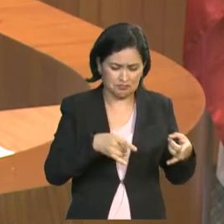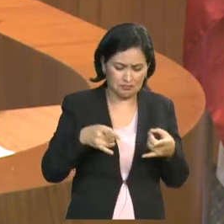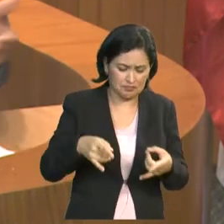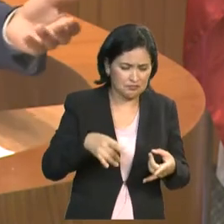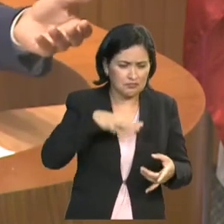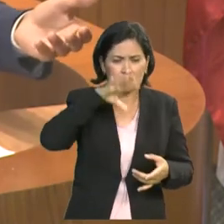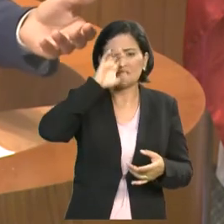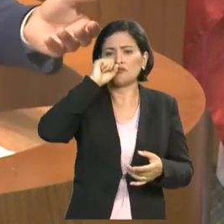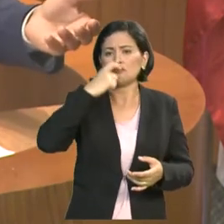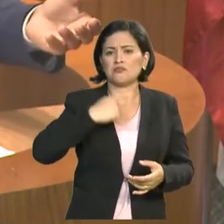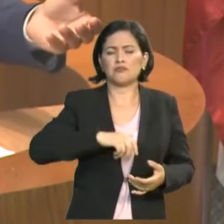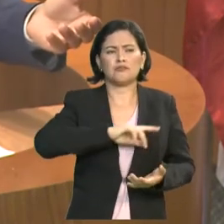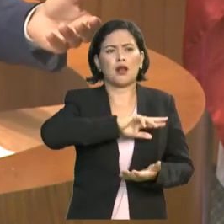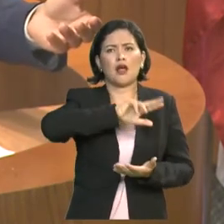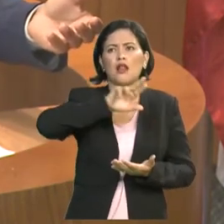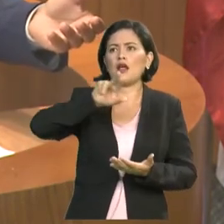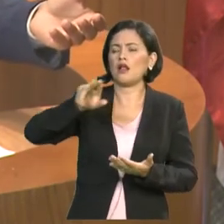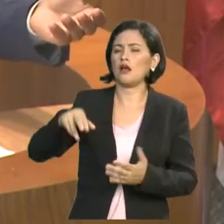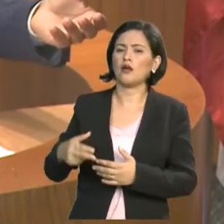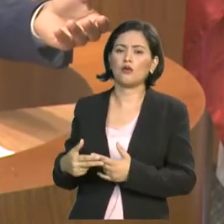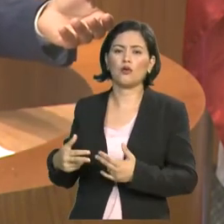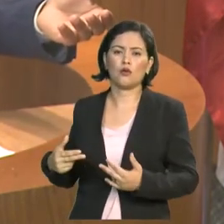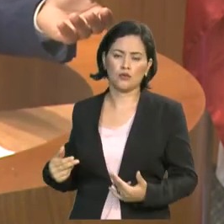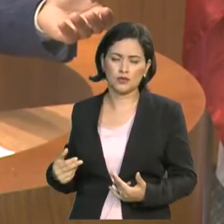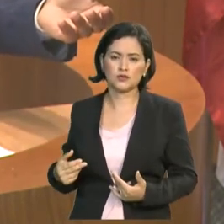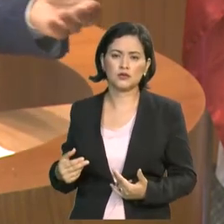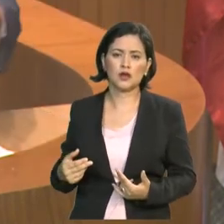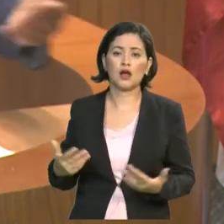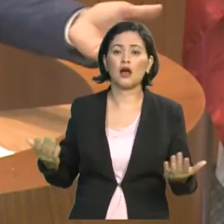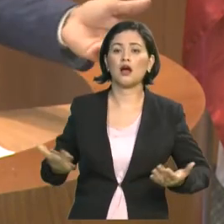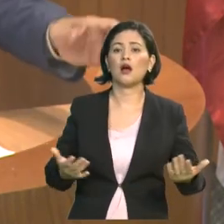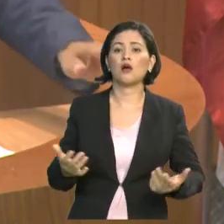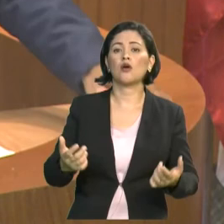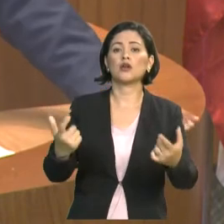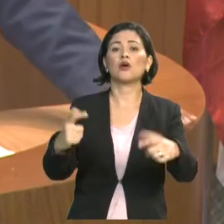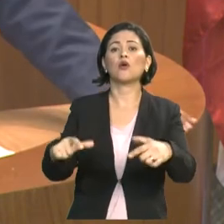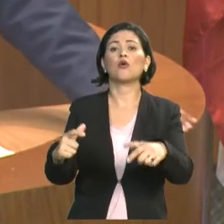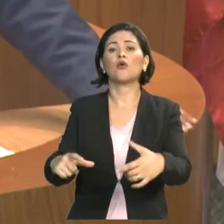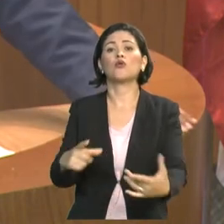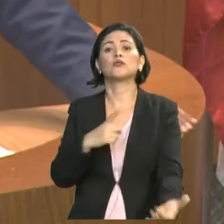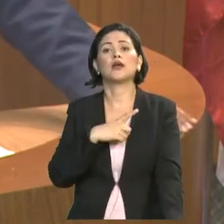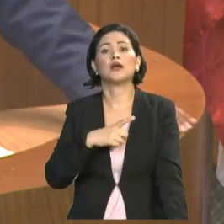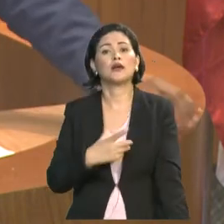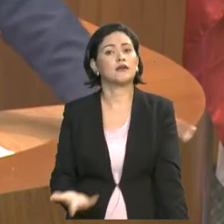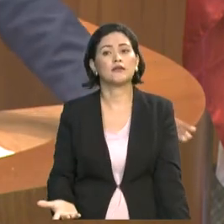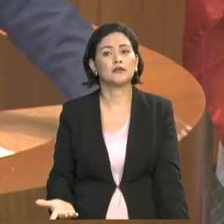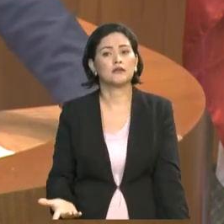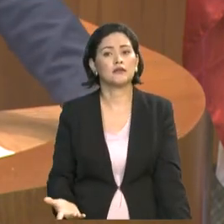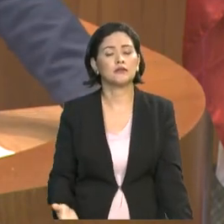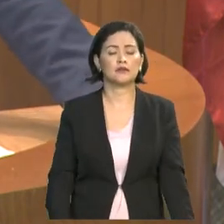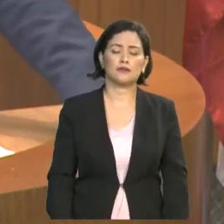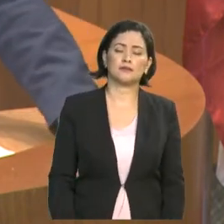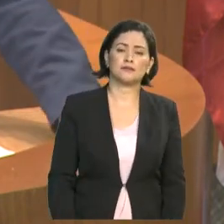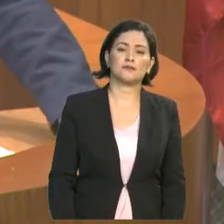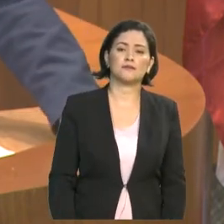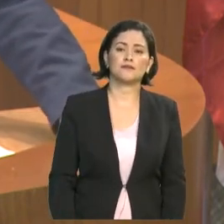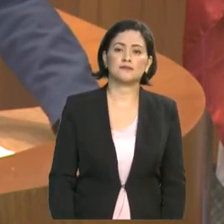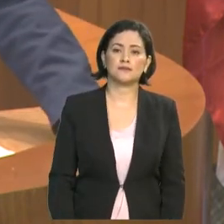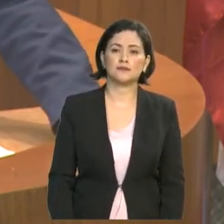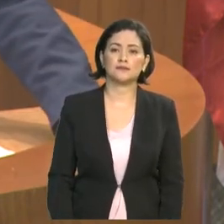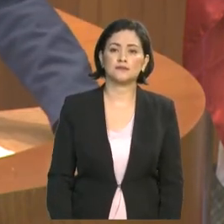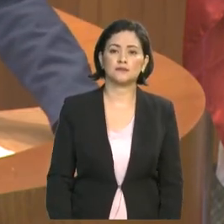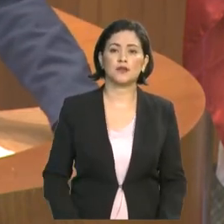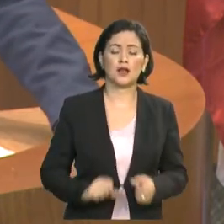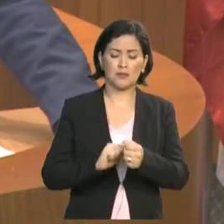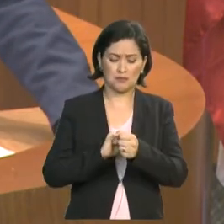com recursos públicos. A pandemia vai acabar, senhoras e senhores, mas o que vai ficar da pandemia não